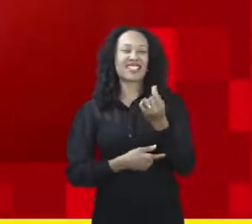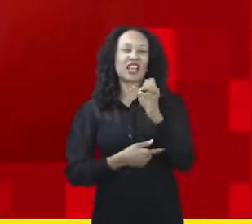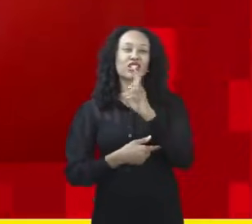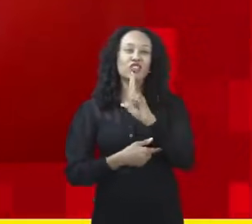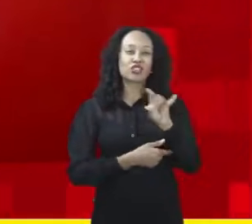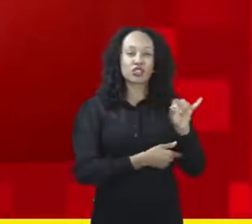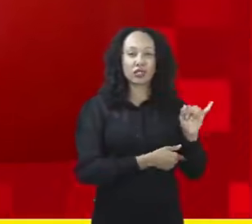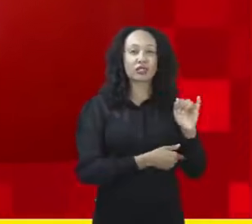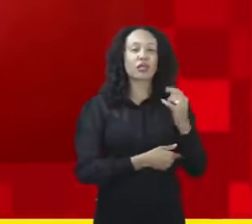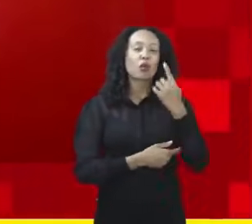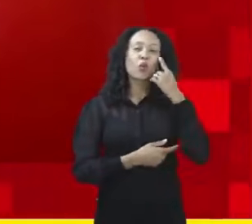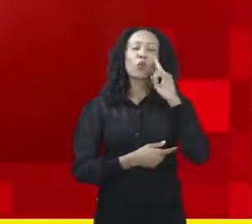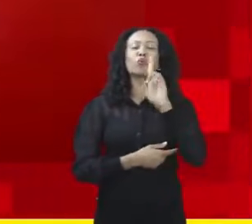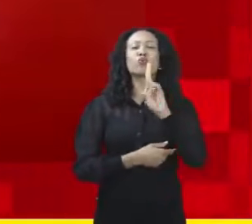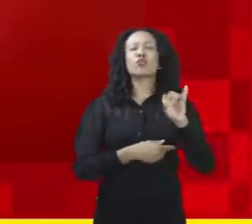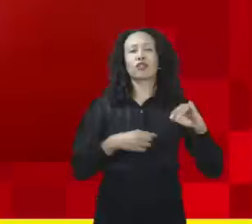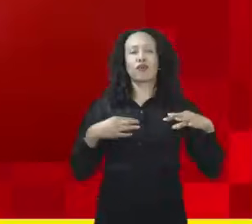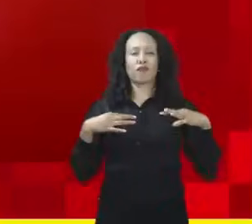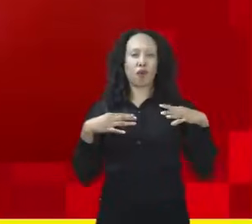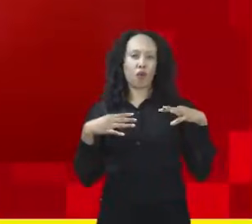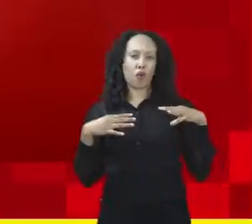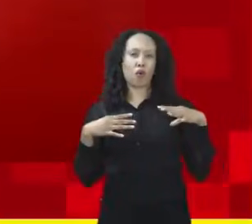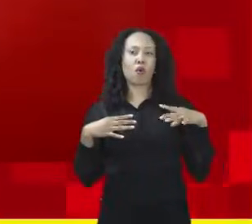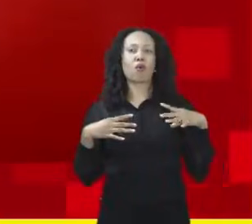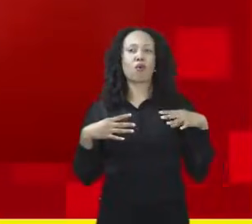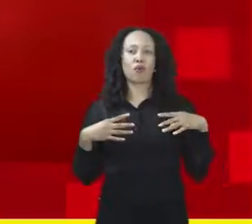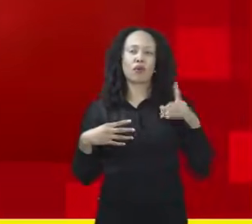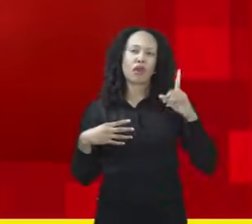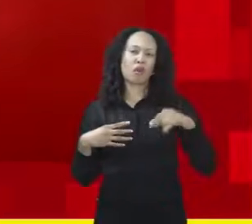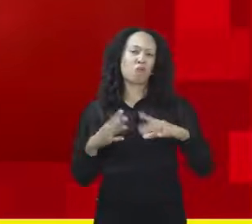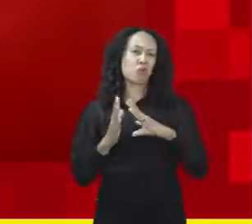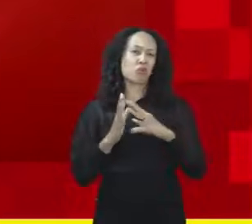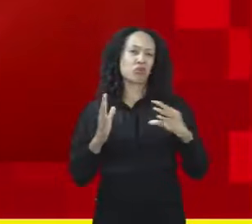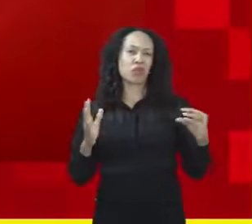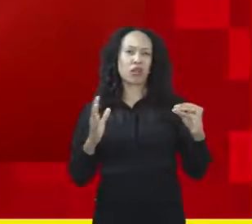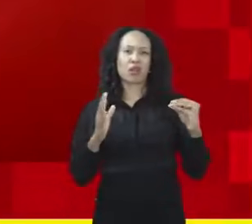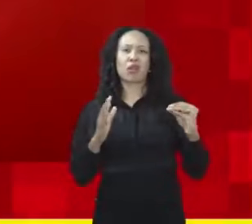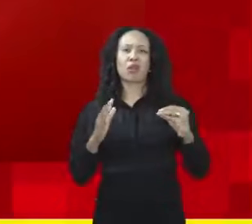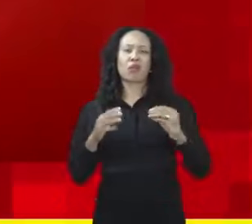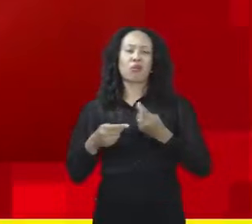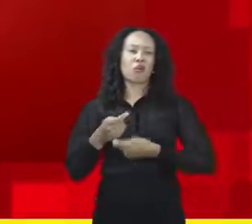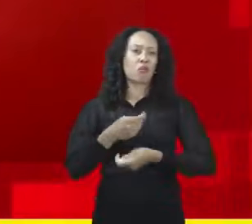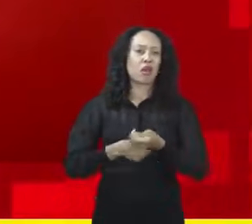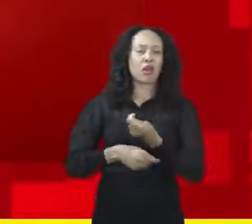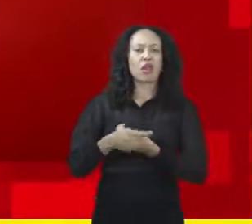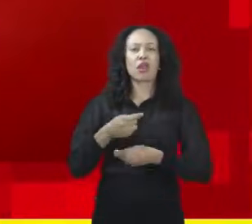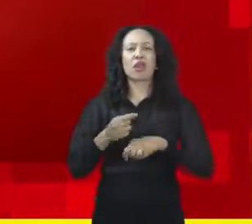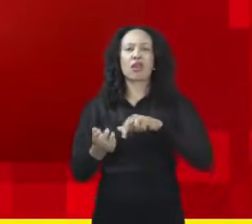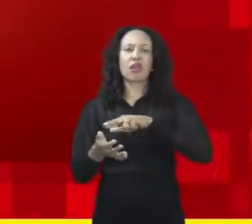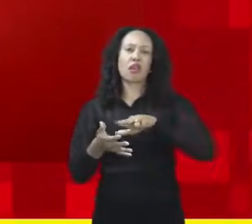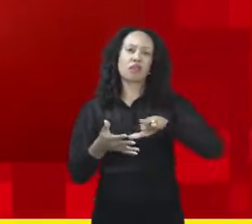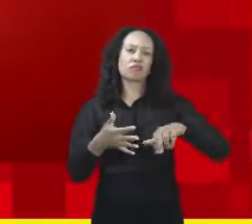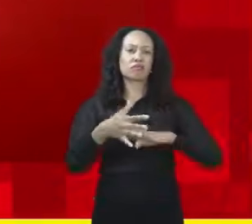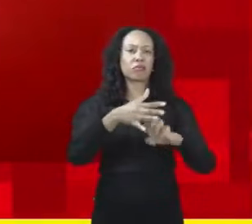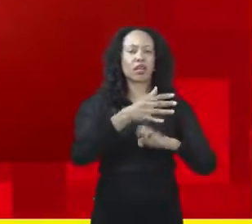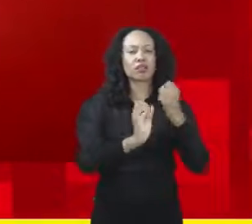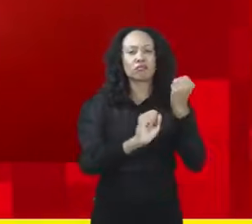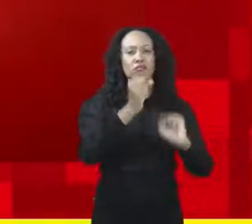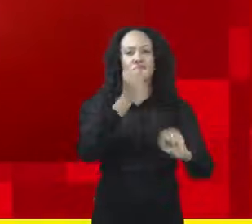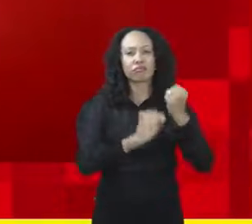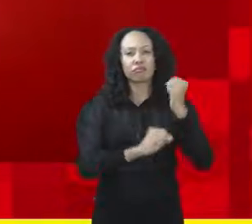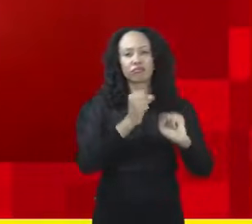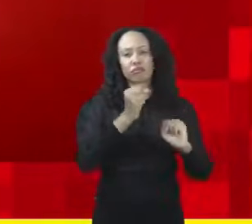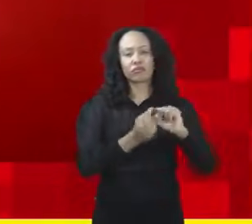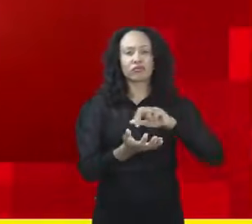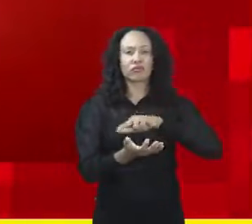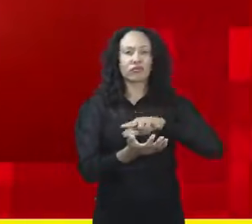e tem apenas um dia de folga, né, um modelo mais comum em setores como comércio, serviço, indústria, e que está aí